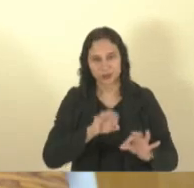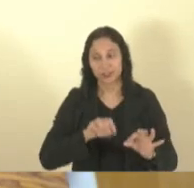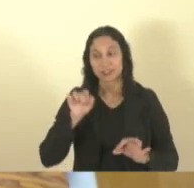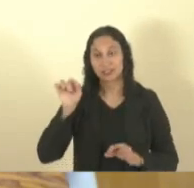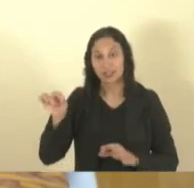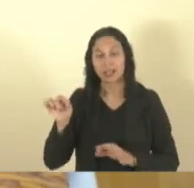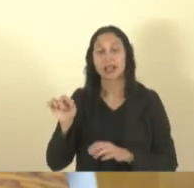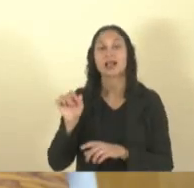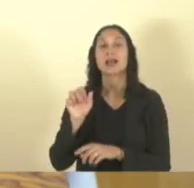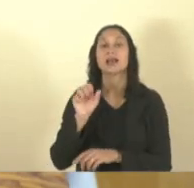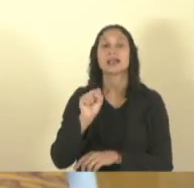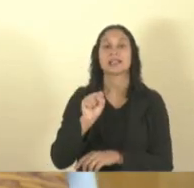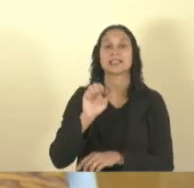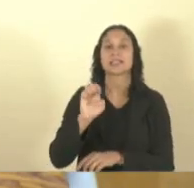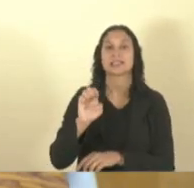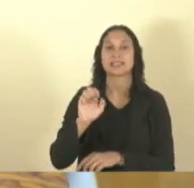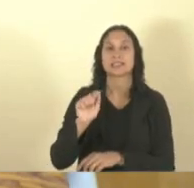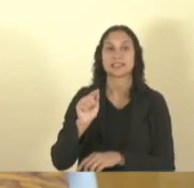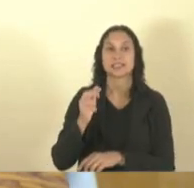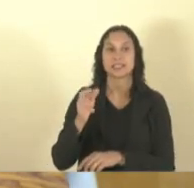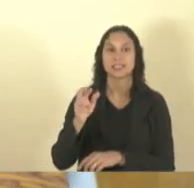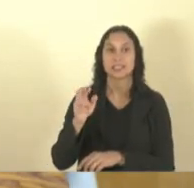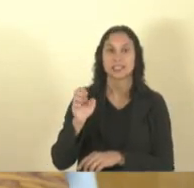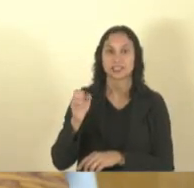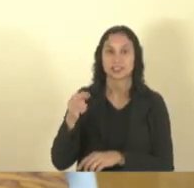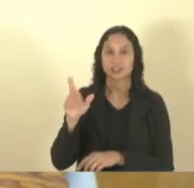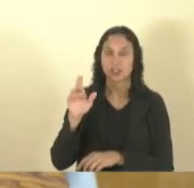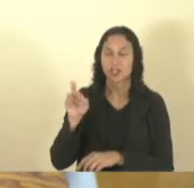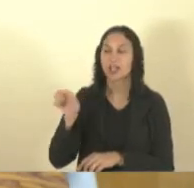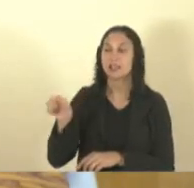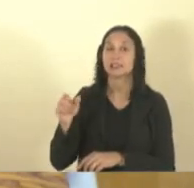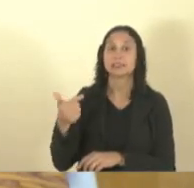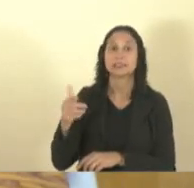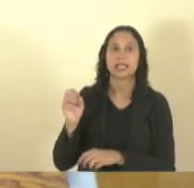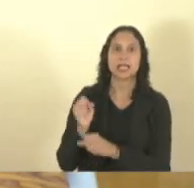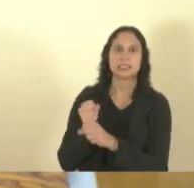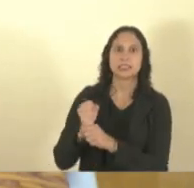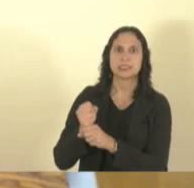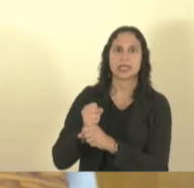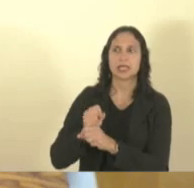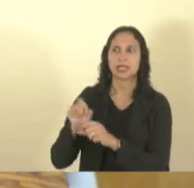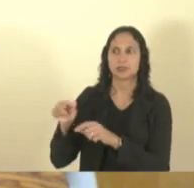CEGER. Então, em teu nome, Cláudia, de todo o time nosso, Rafael,